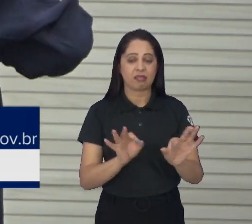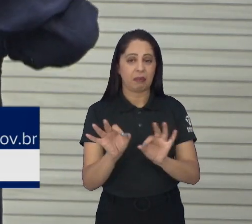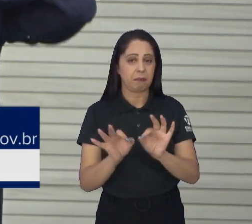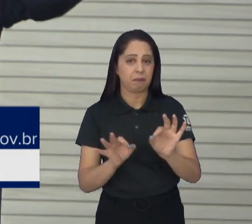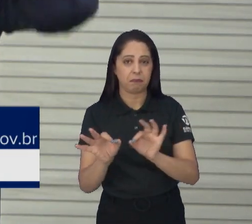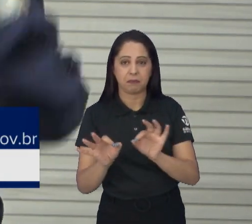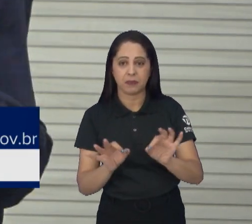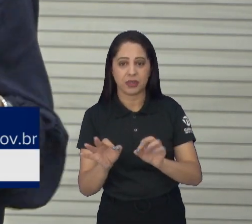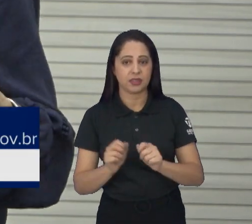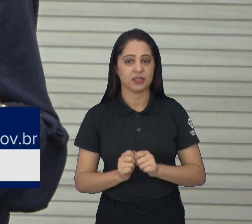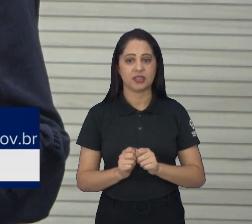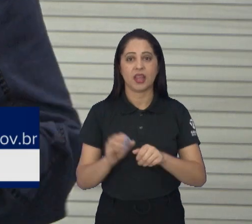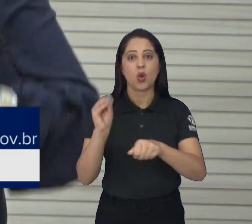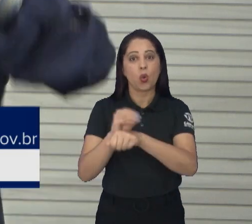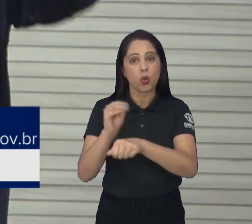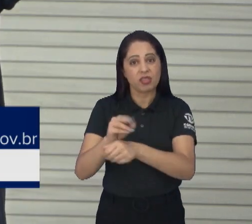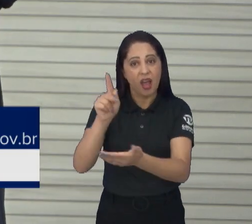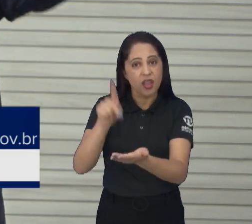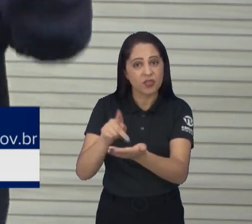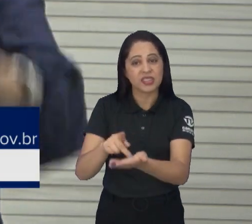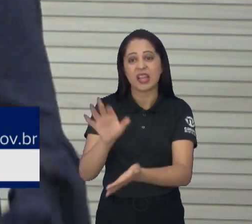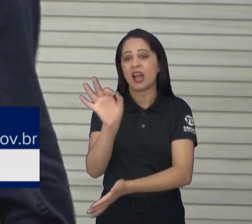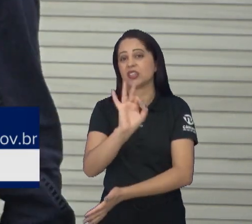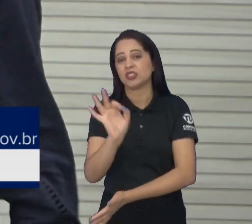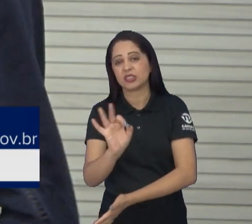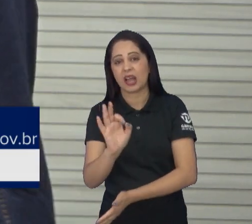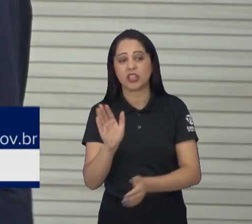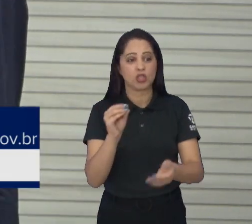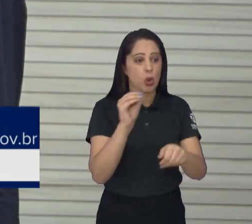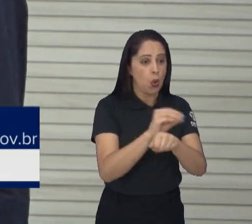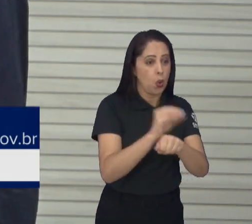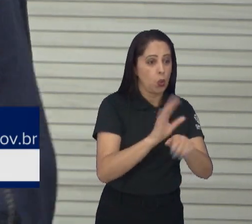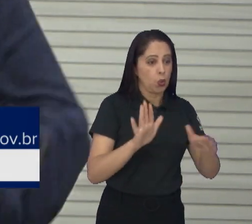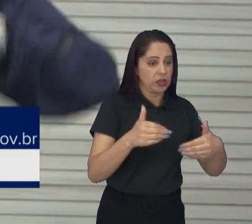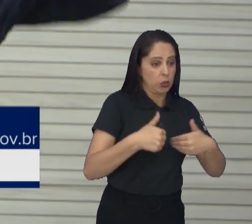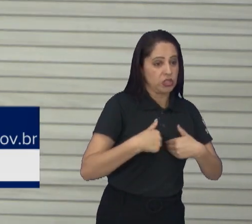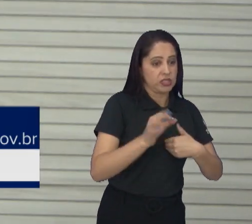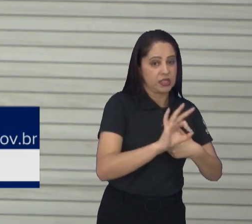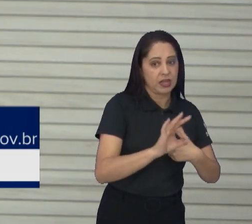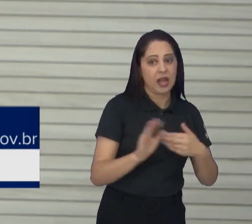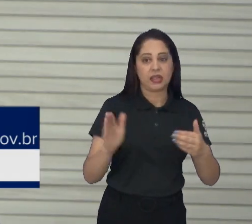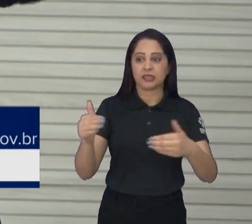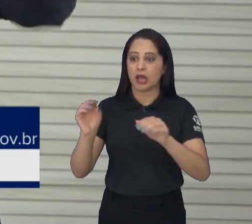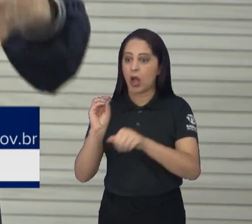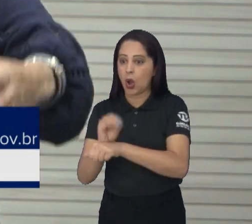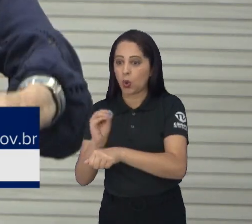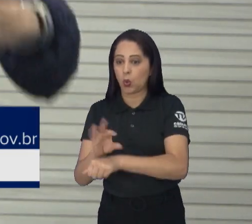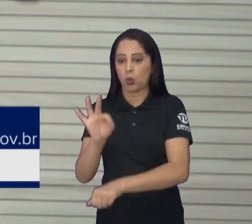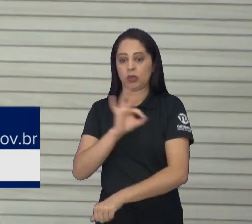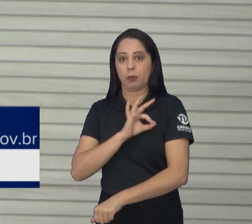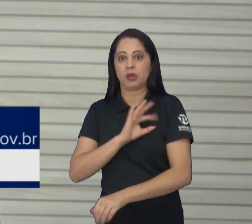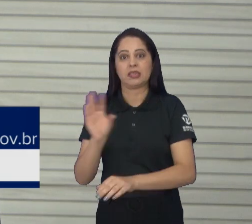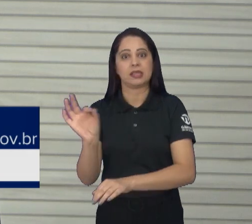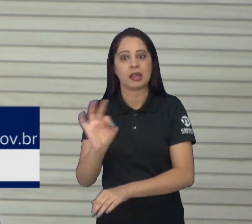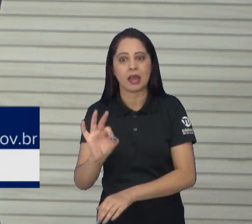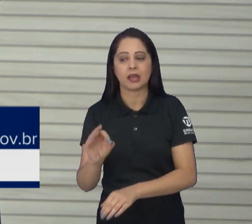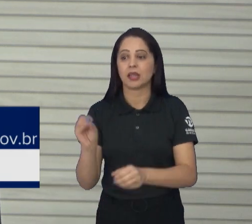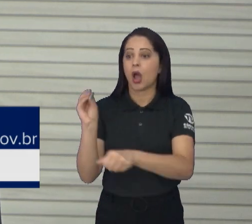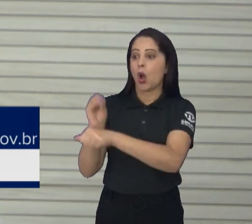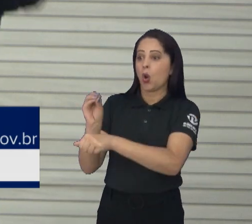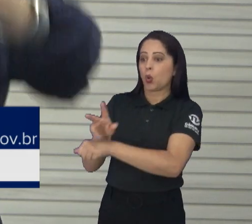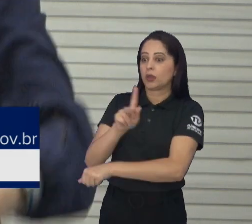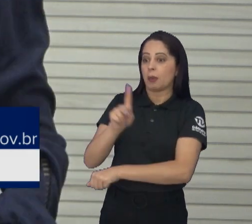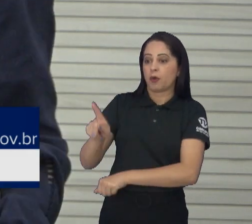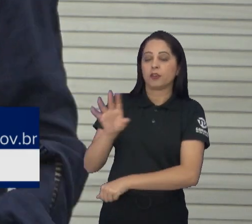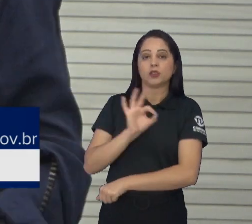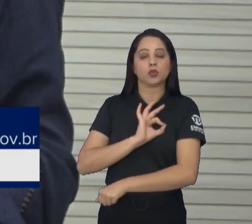nada cuidado, não tem cuidado com o autista, não tem cuidado com a guarda, não tem cuidado com o professor que está lá nas